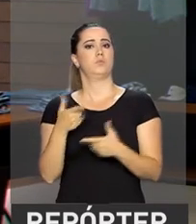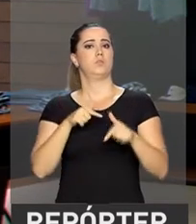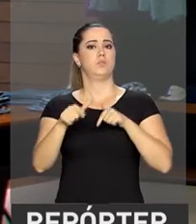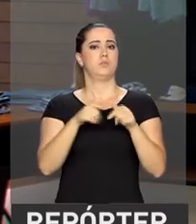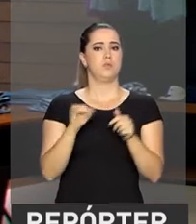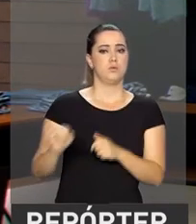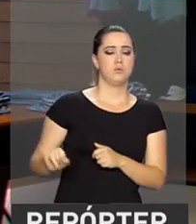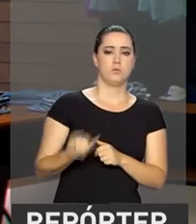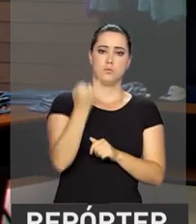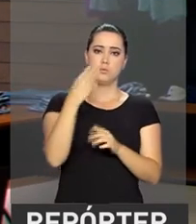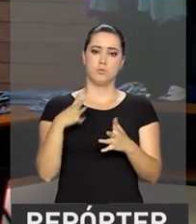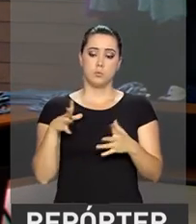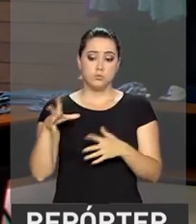está aí pra um processo braçada né